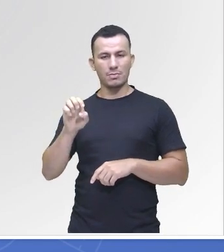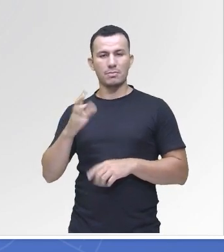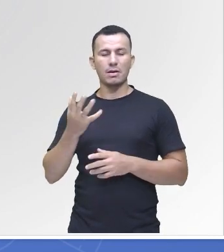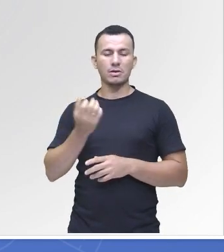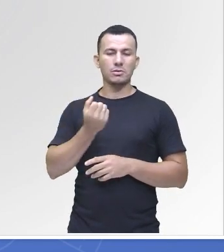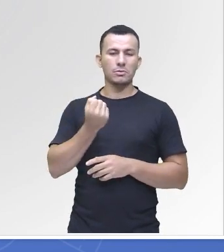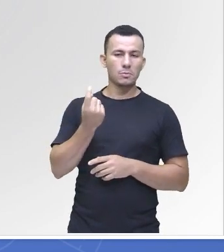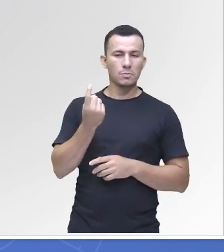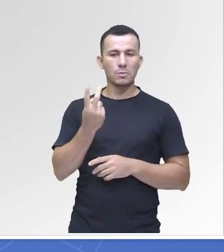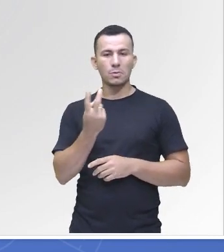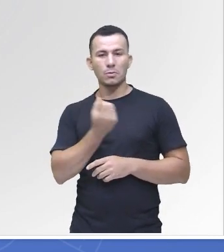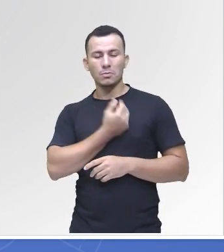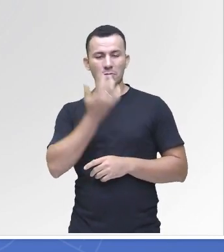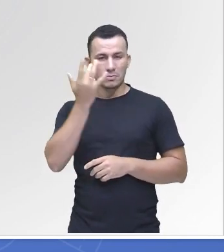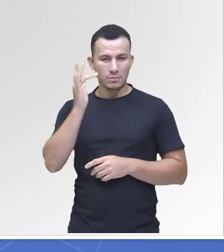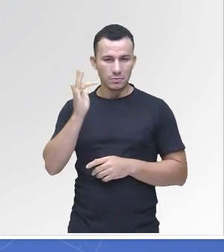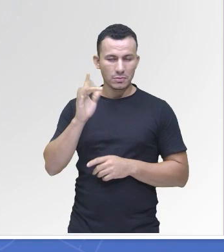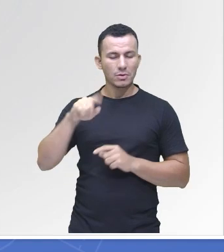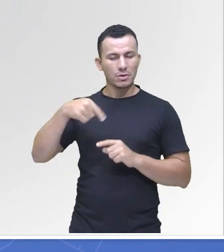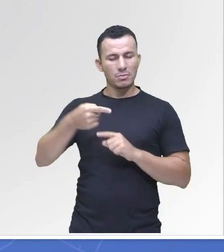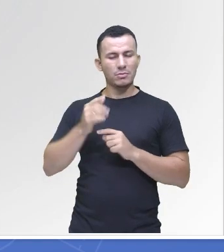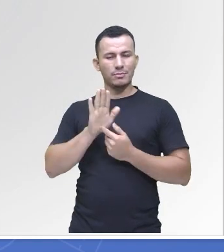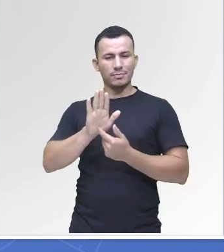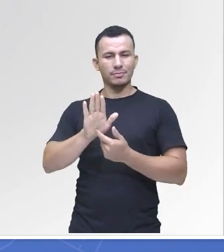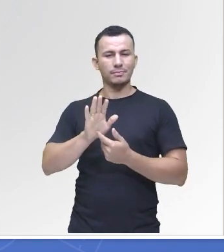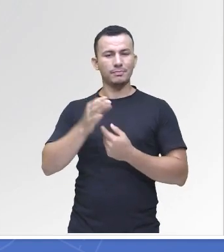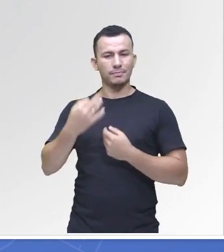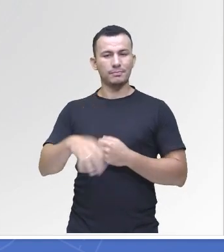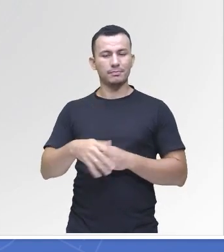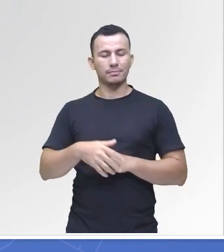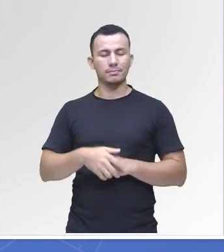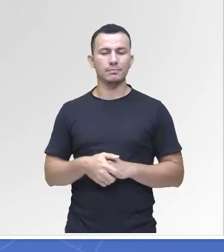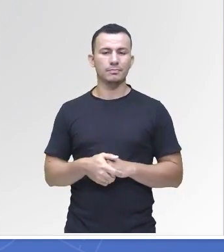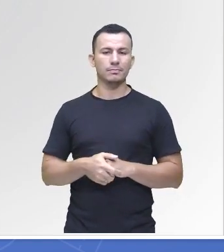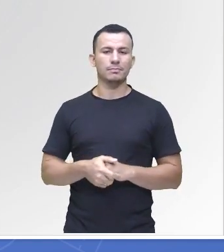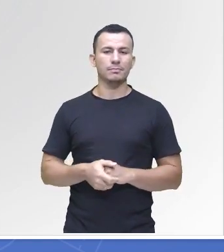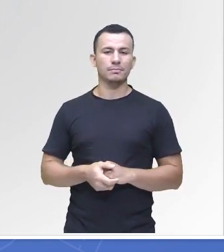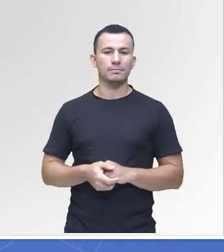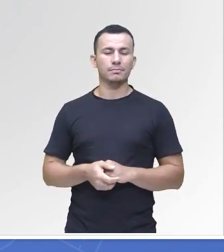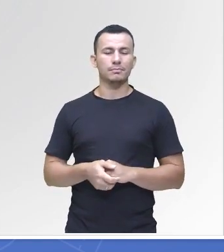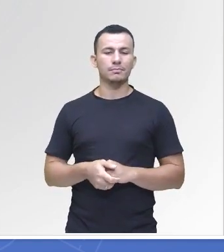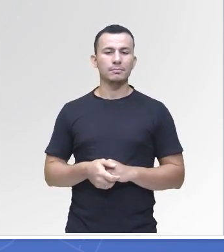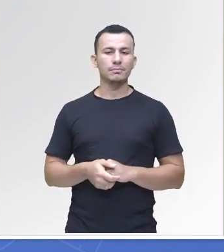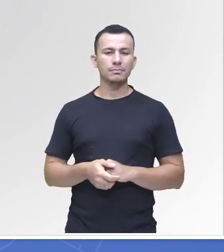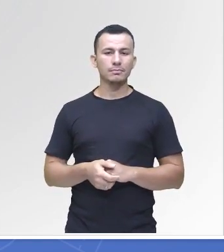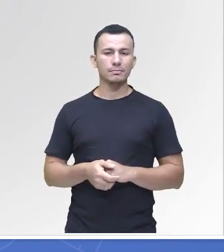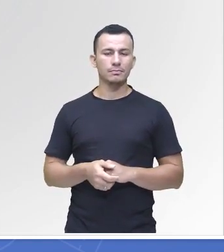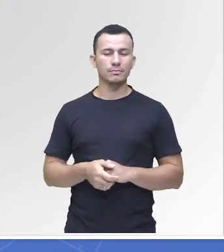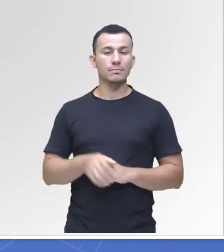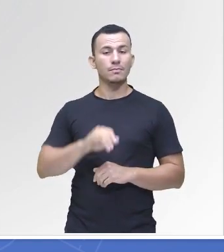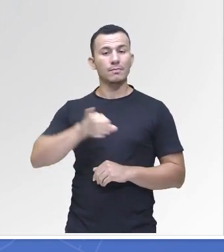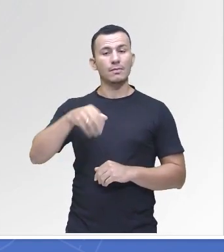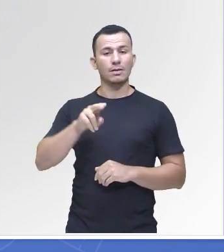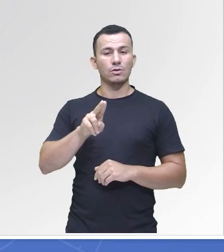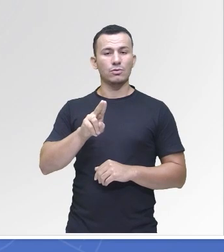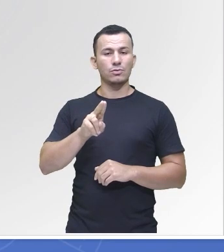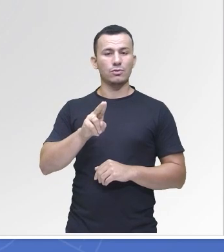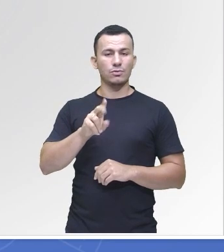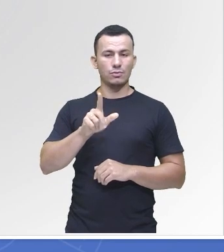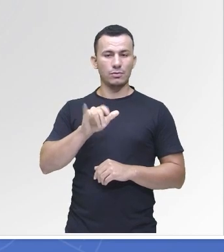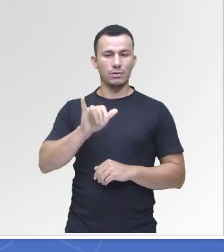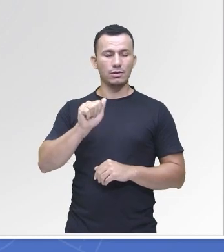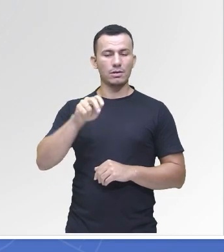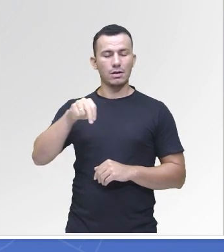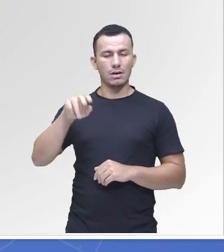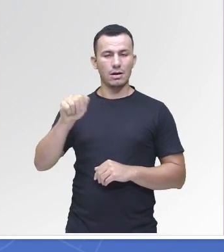primeira ou segunda questão, daqui a pouquinho a gente faz a correção, né, para tirar aí a dúvida de alguém. A Juliana disse